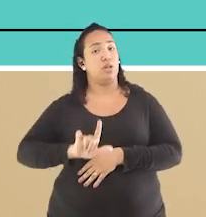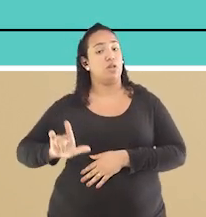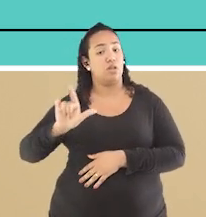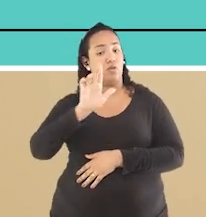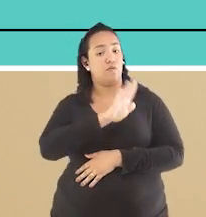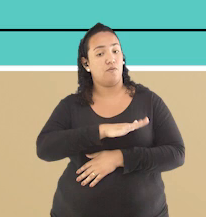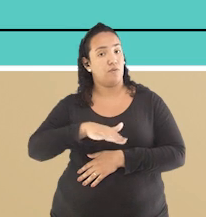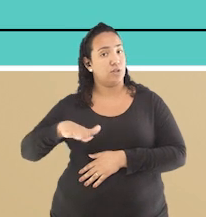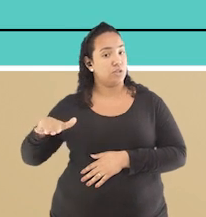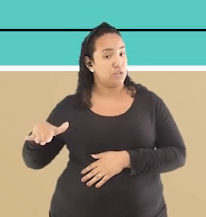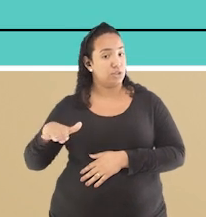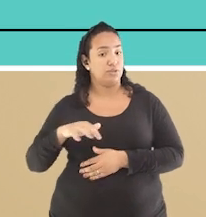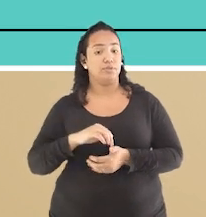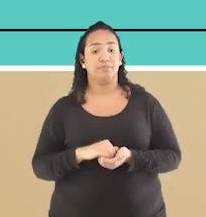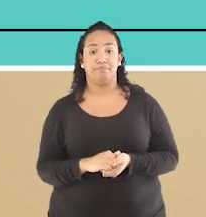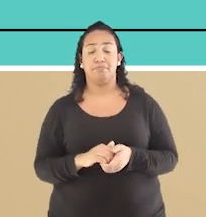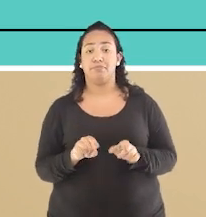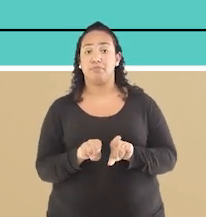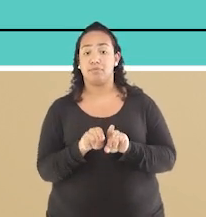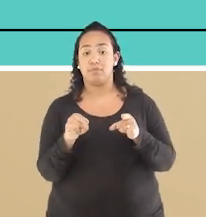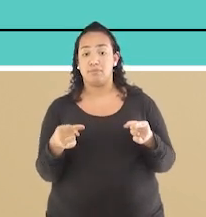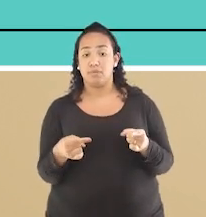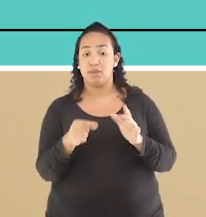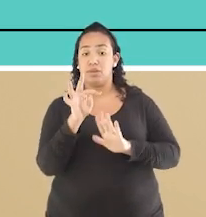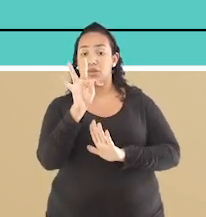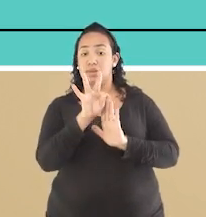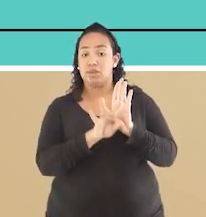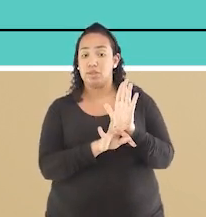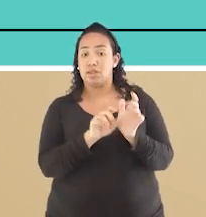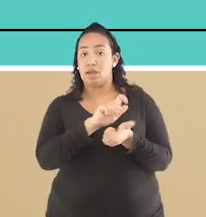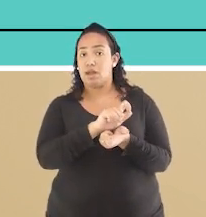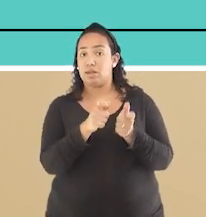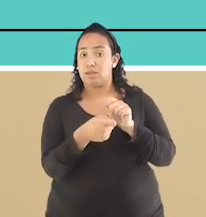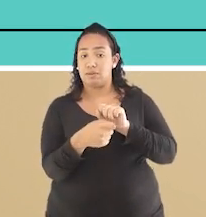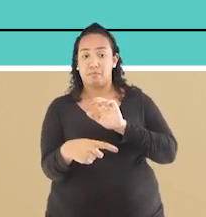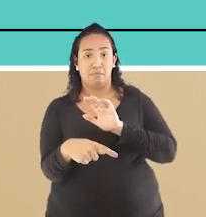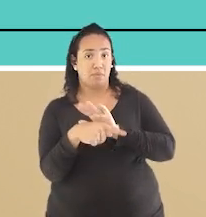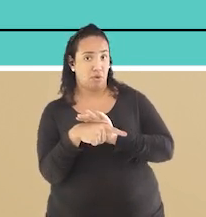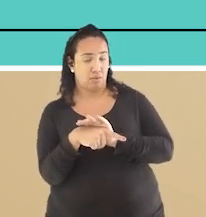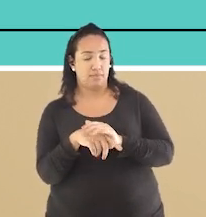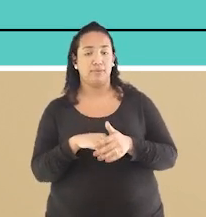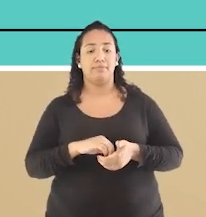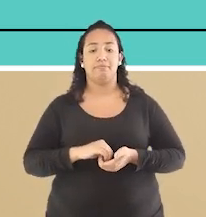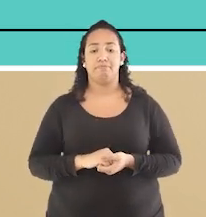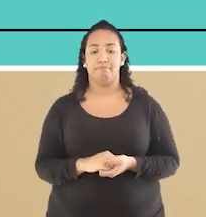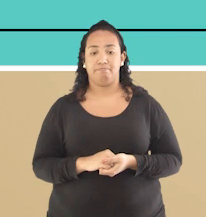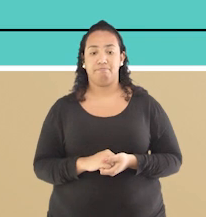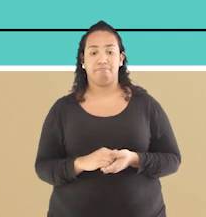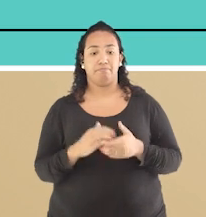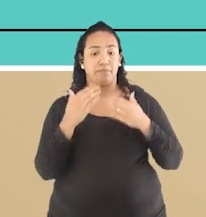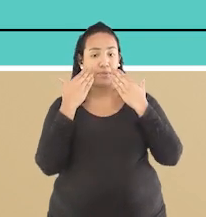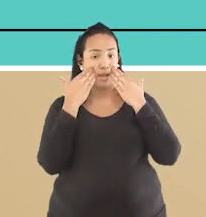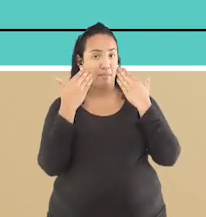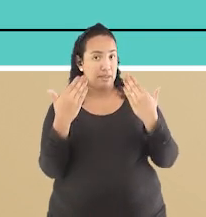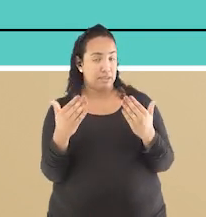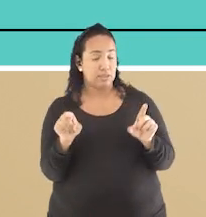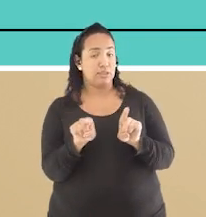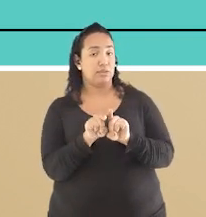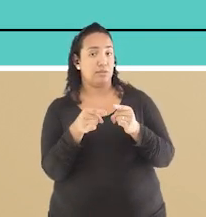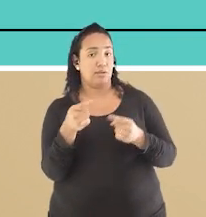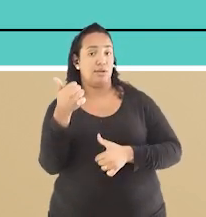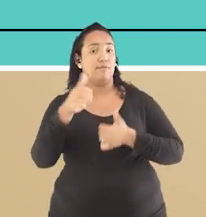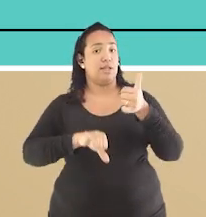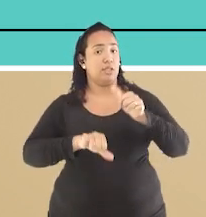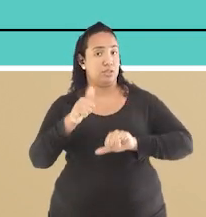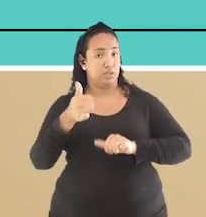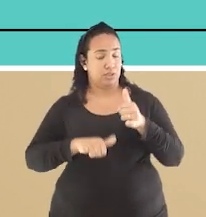infantil a formatação própria desses textos, a apresentação e a avaliação do